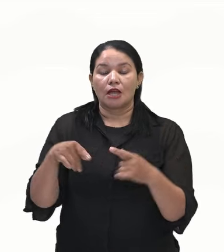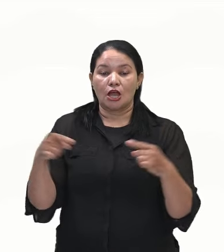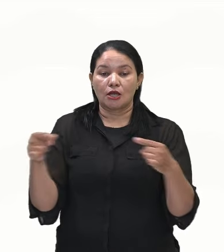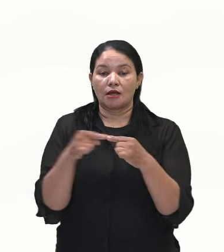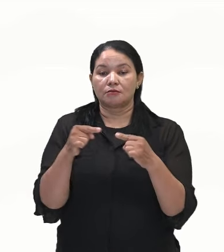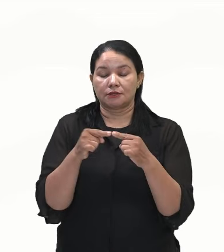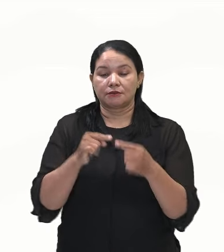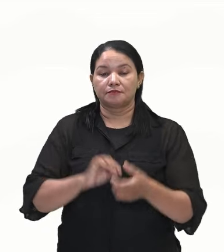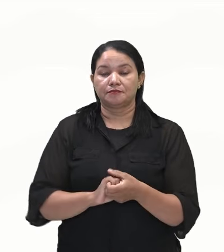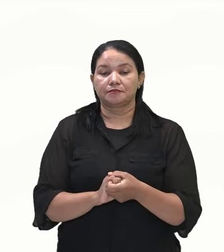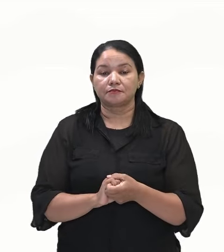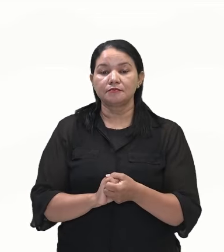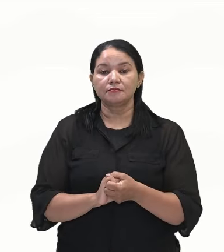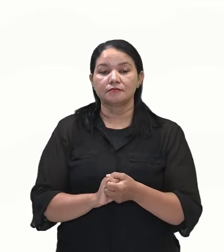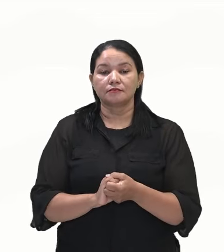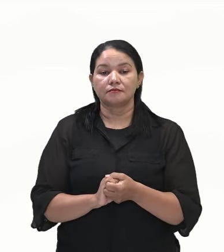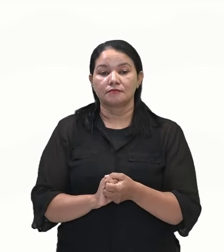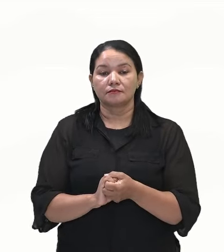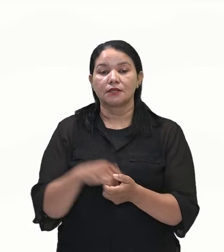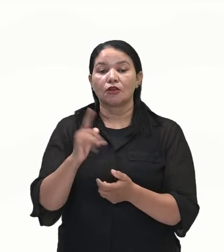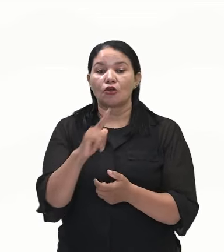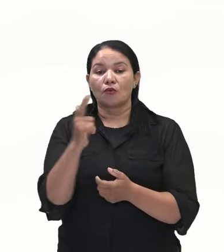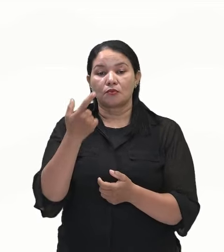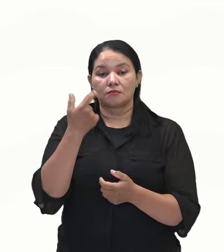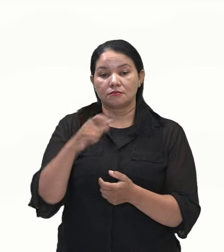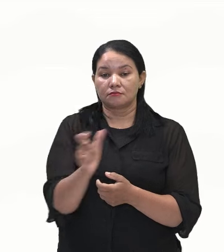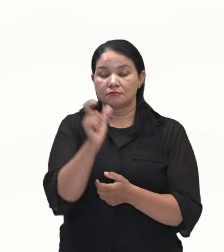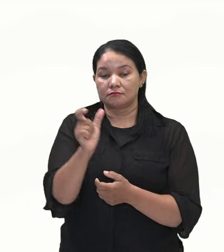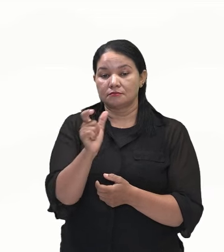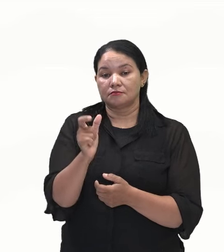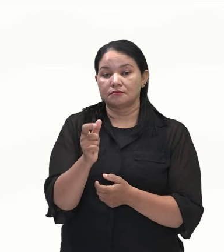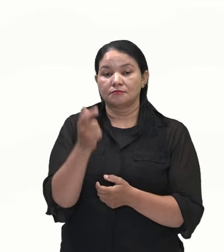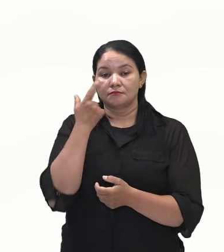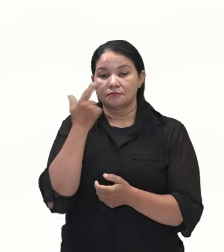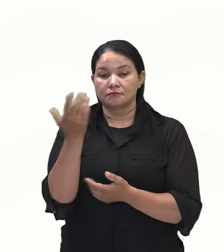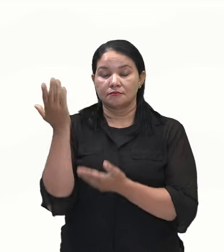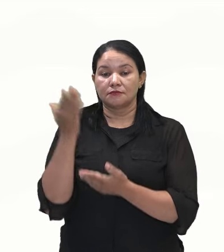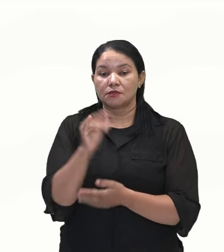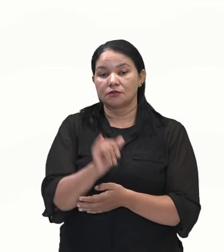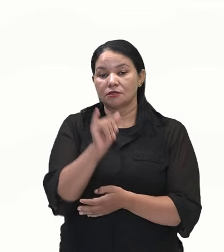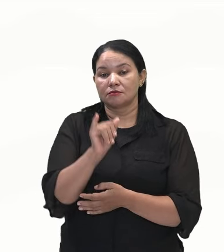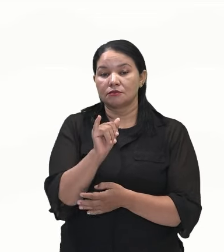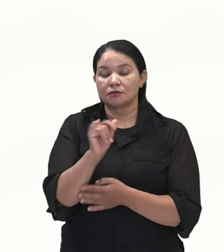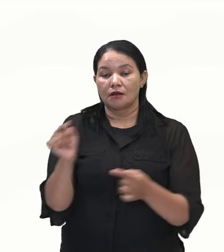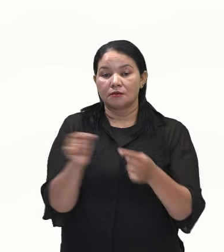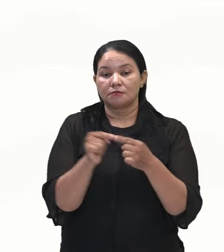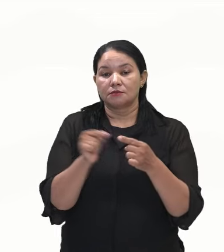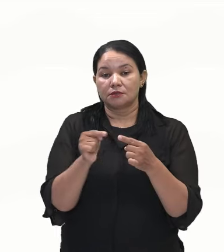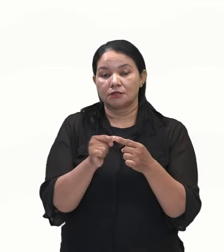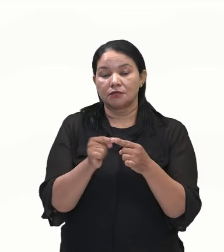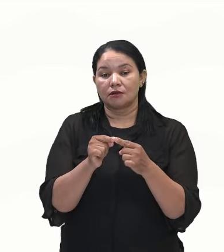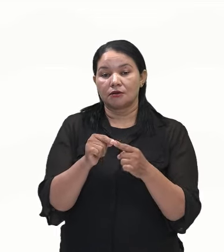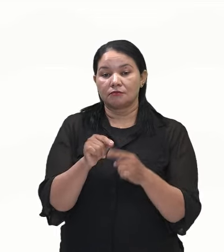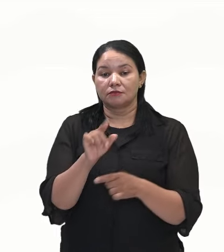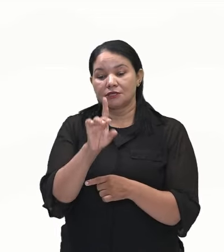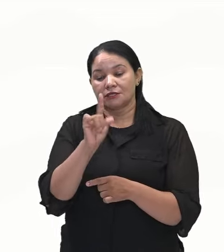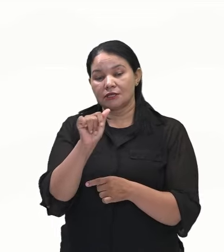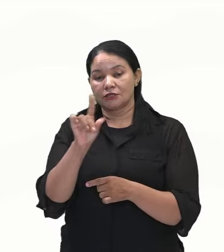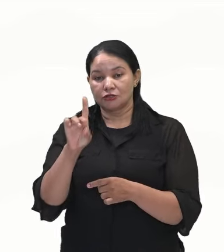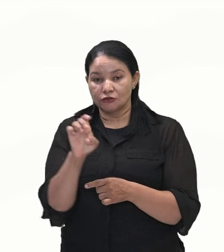Cultural diversity, diversidade, olha o TY aqui dando finaldade, que a gente já falou sobre isso. Então,